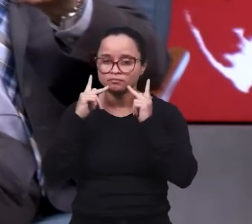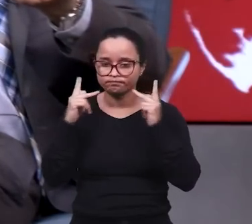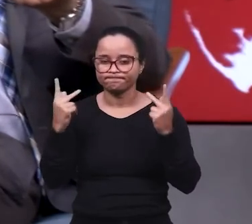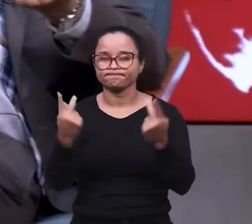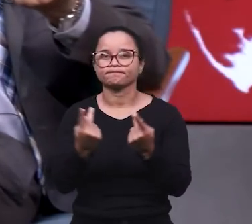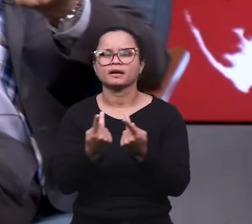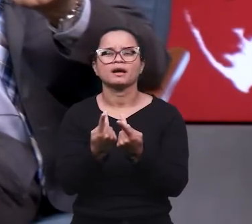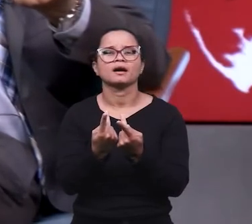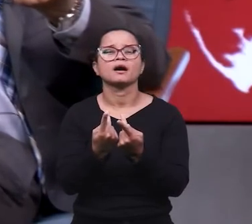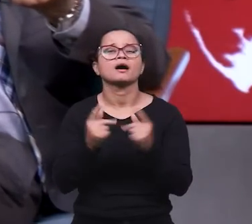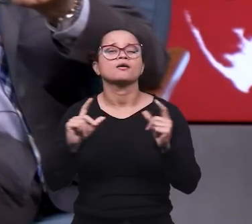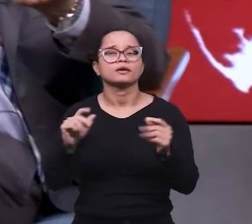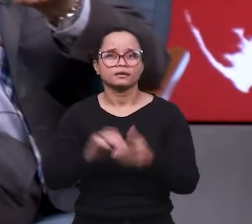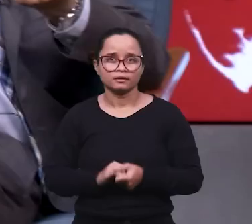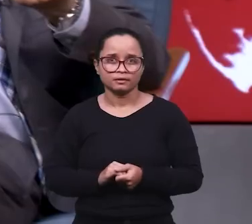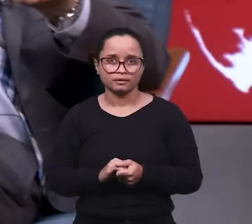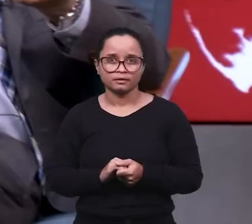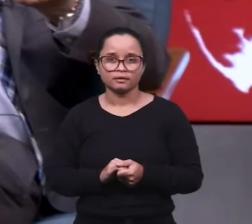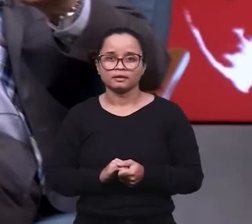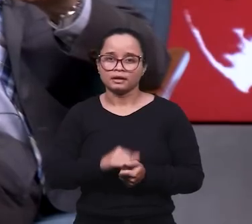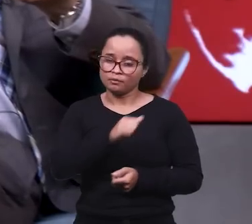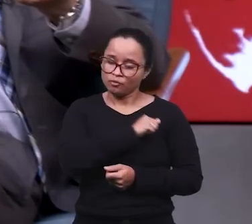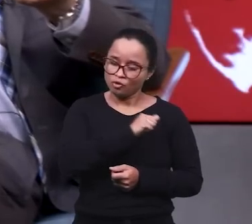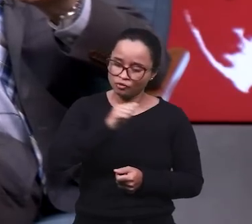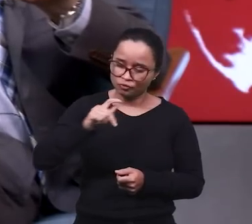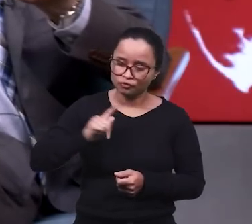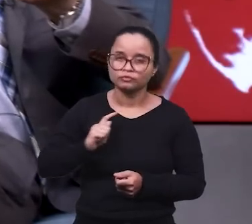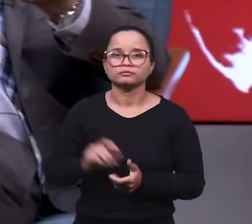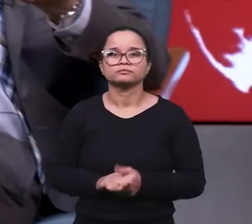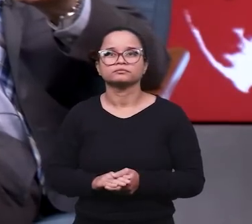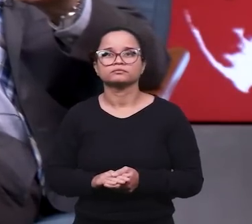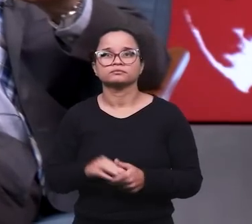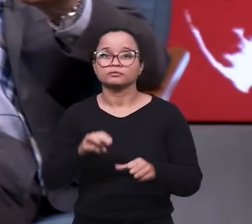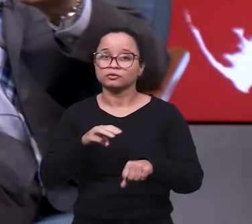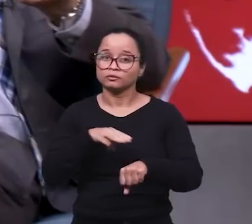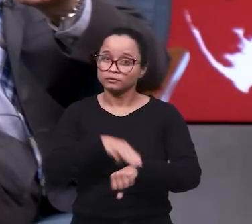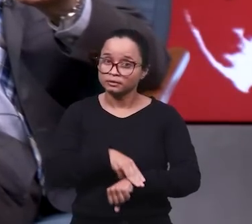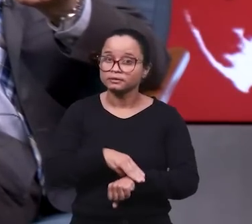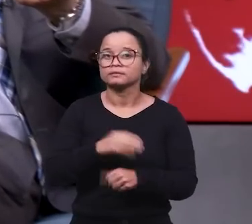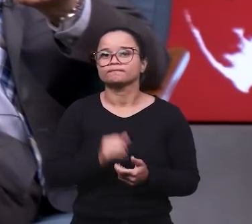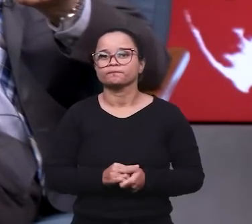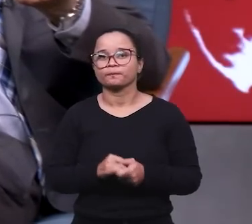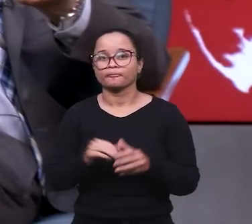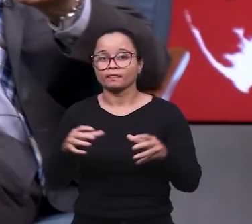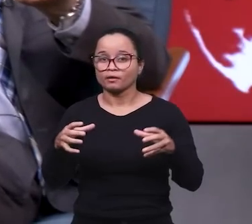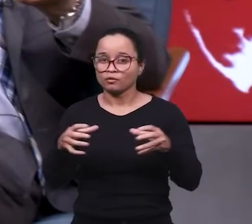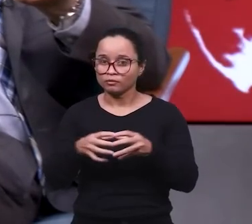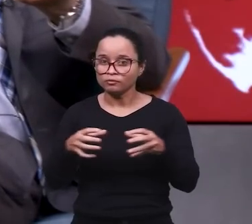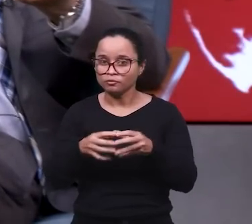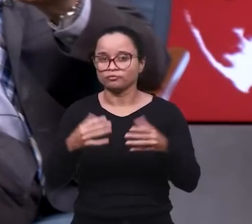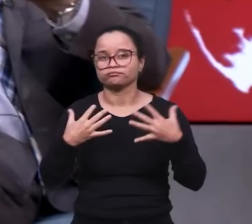que é presbitério? Presbíteros, apóstolos, ministros, corpo.